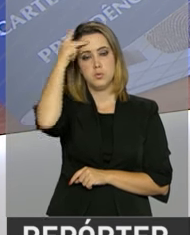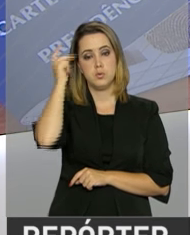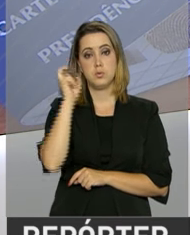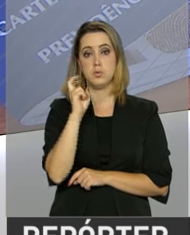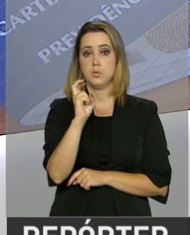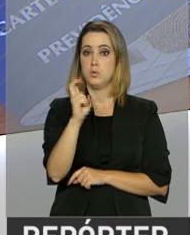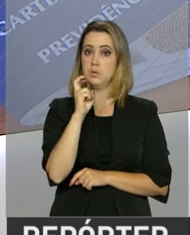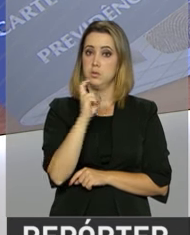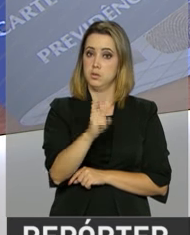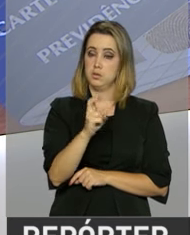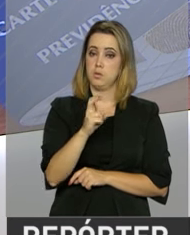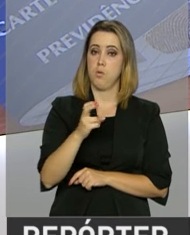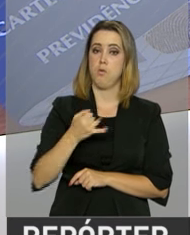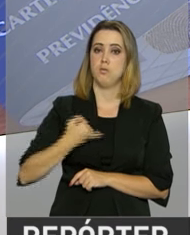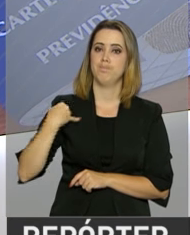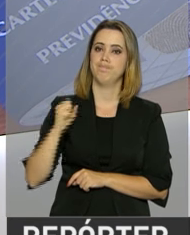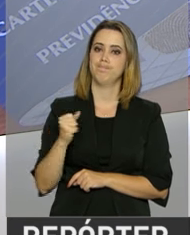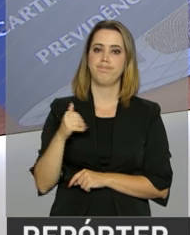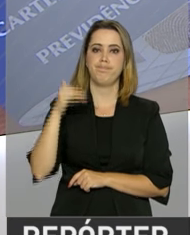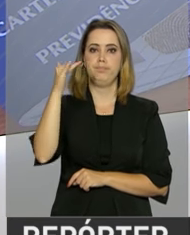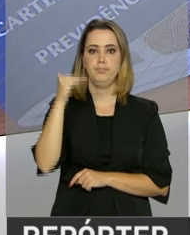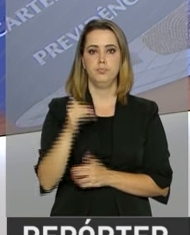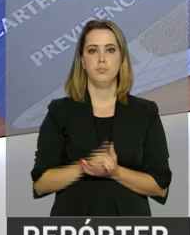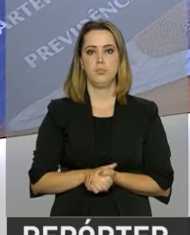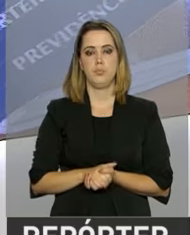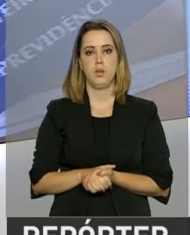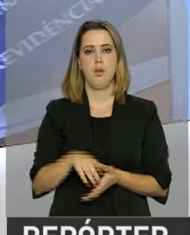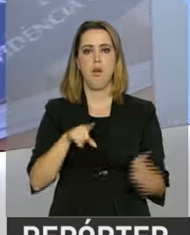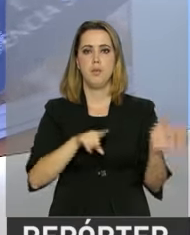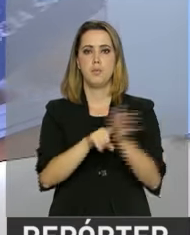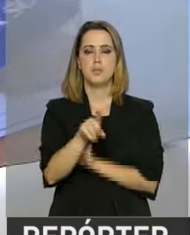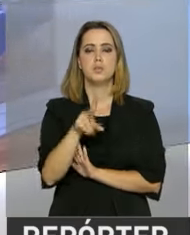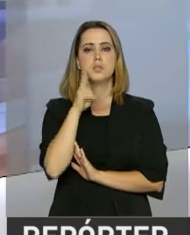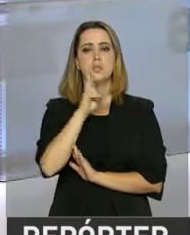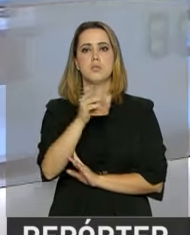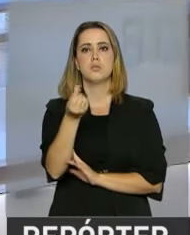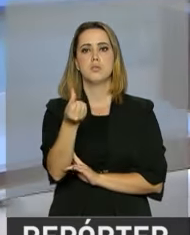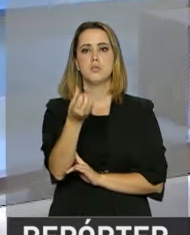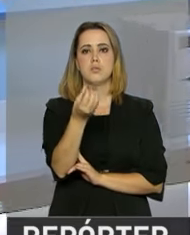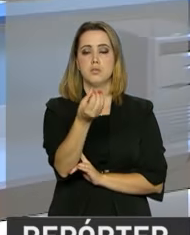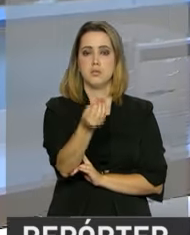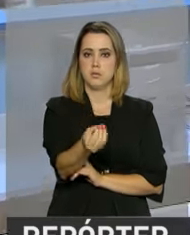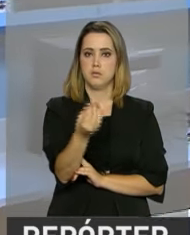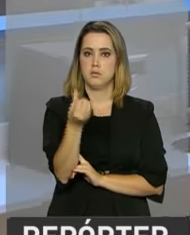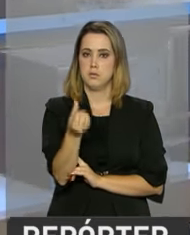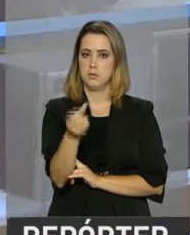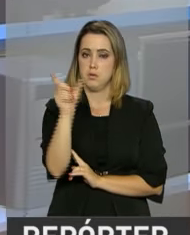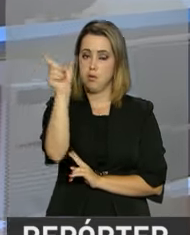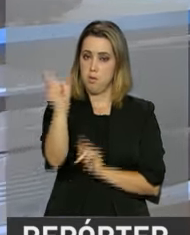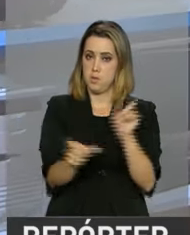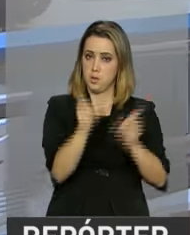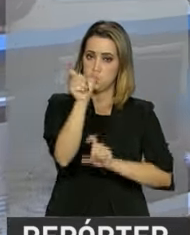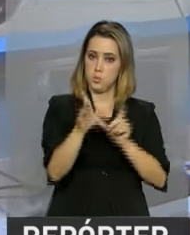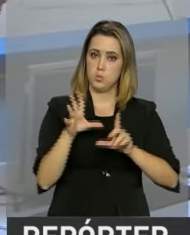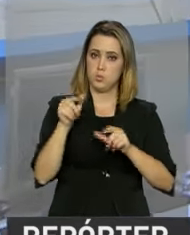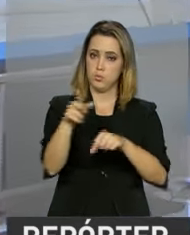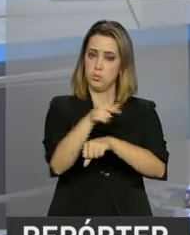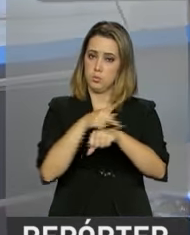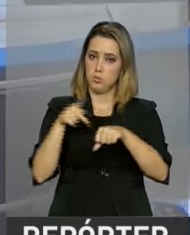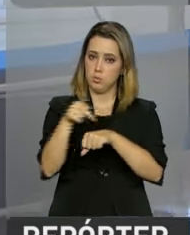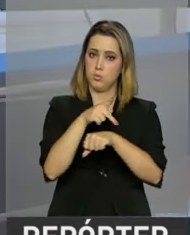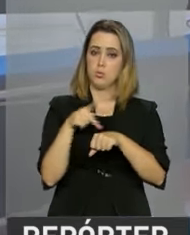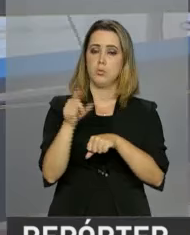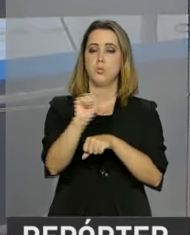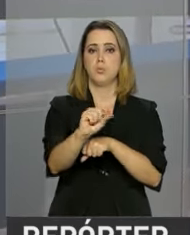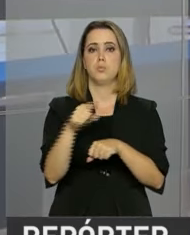pessoas com 55 anos ou mais. A pesquisa ouviu 606 brasileiros em todos os estados